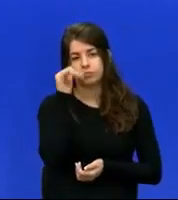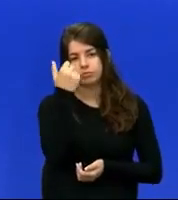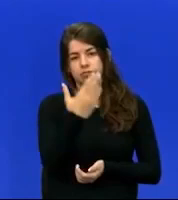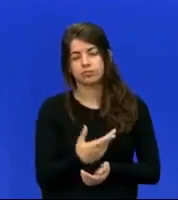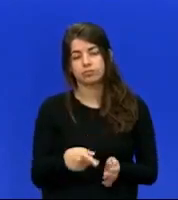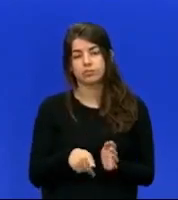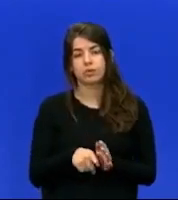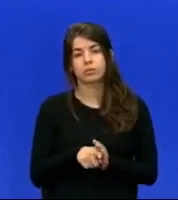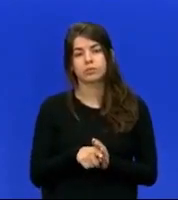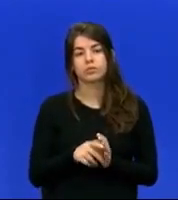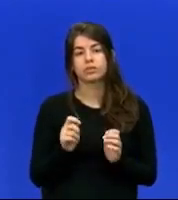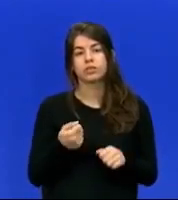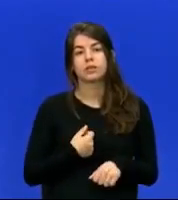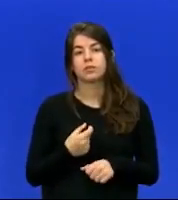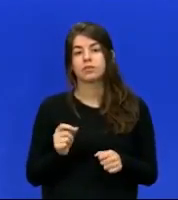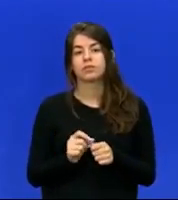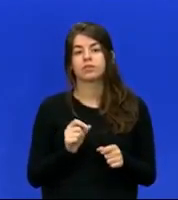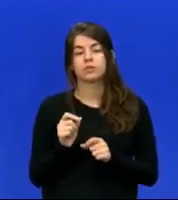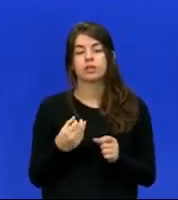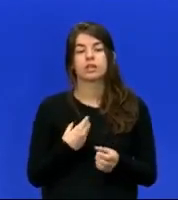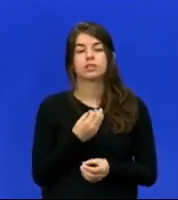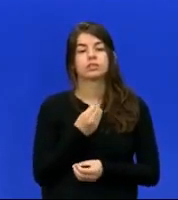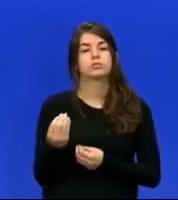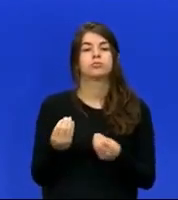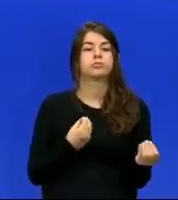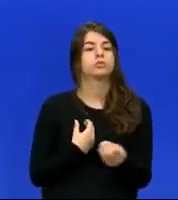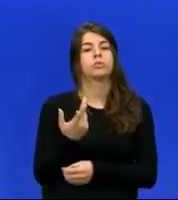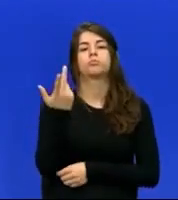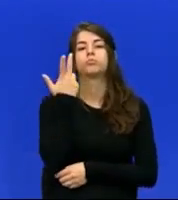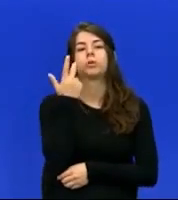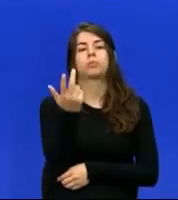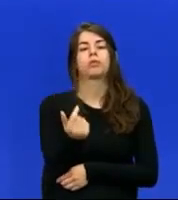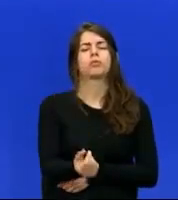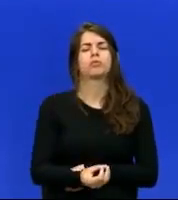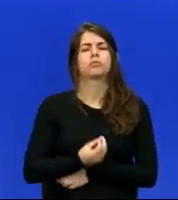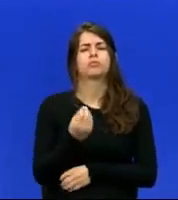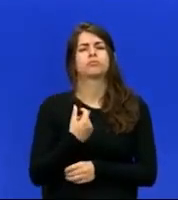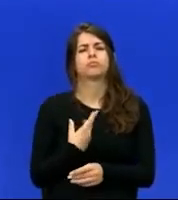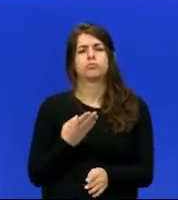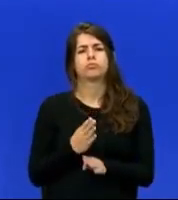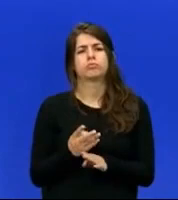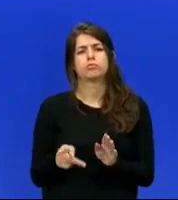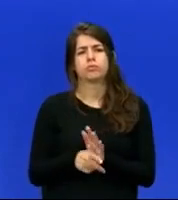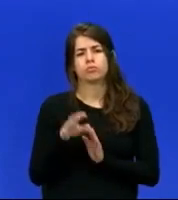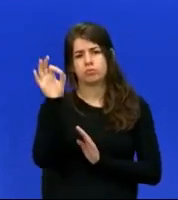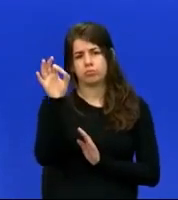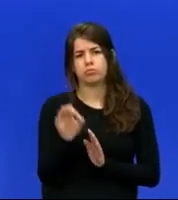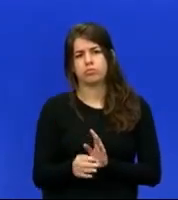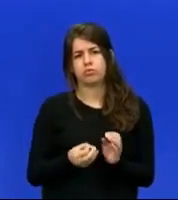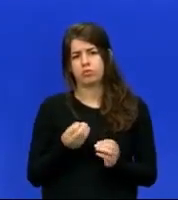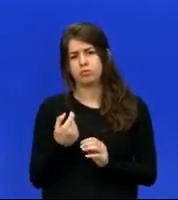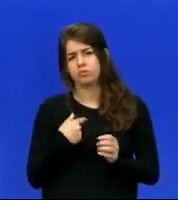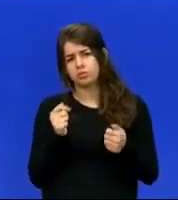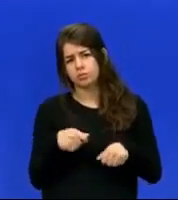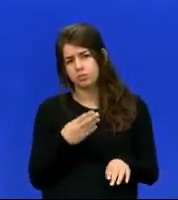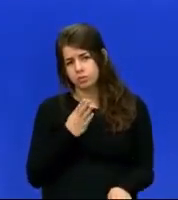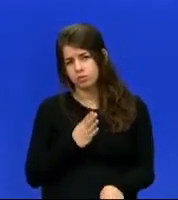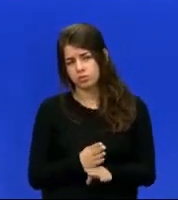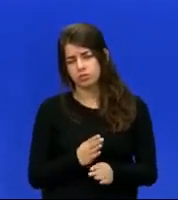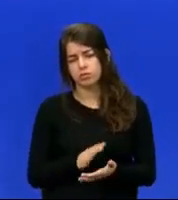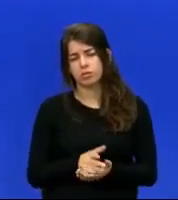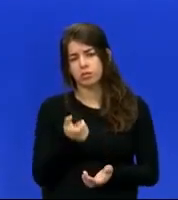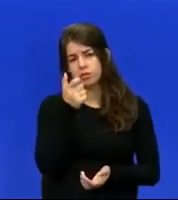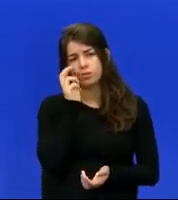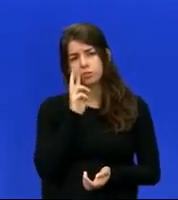a saída vai ser através da relação da distribuição normal. Mas como eu encontro a probabilidade? Muito bem, o que você